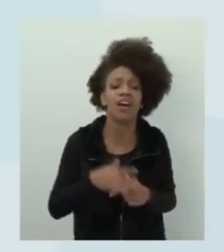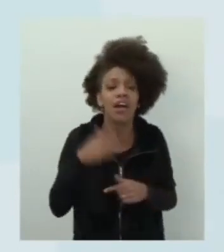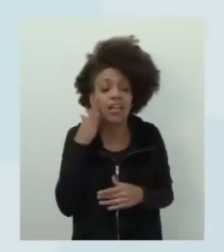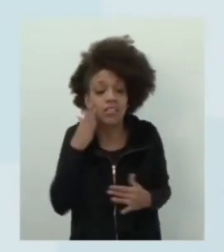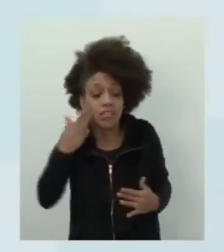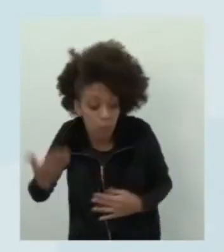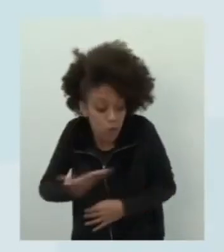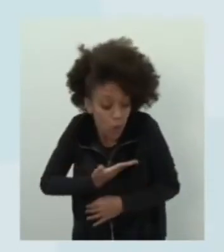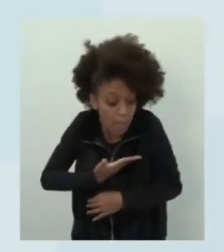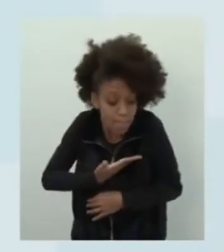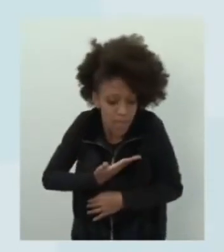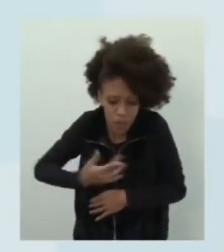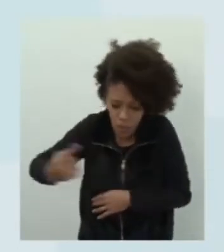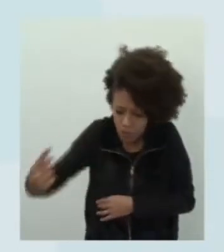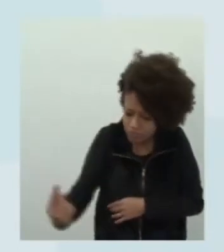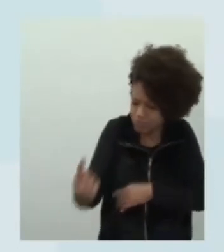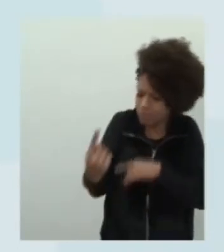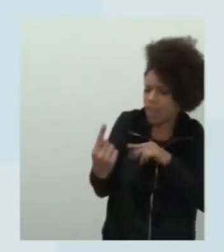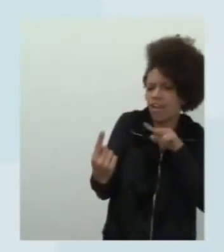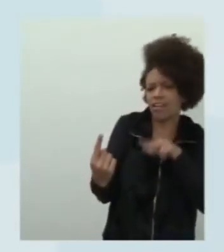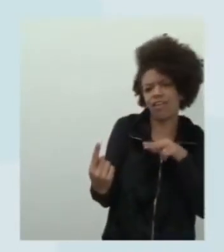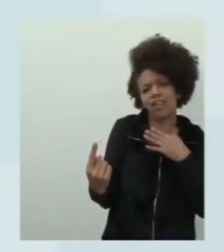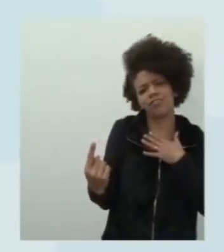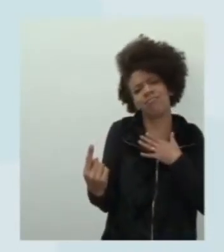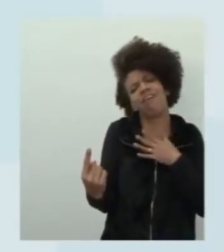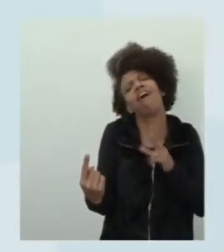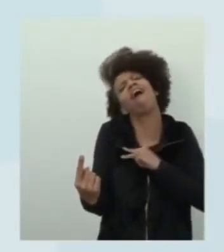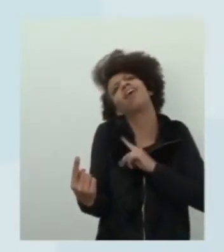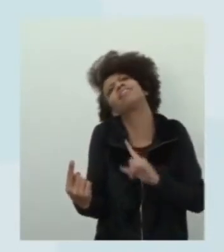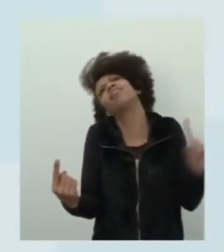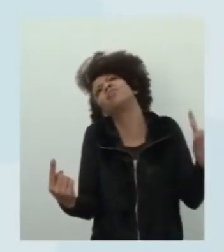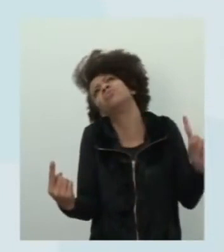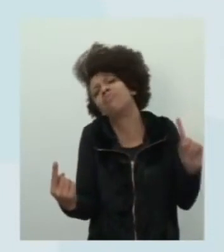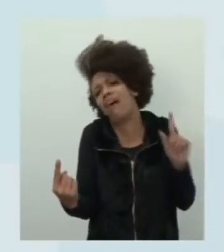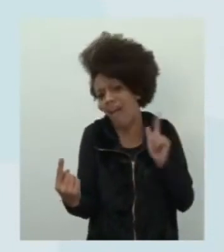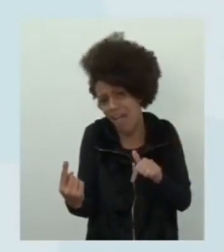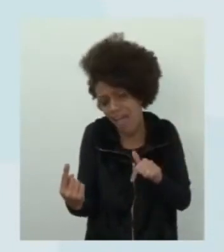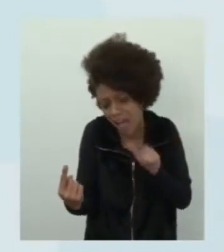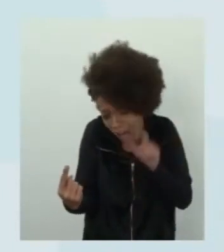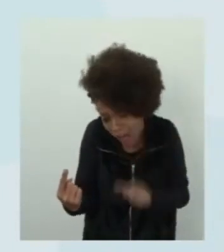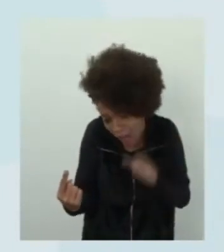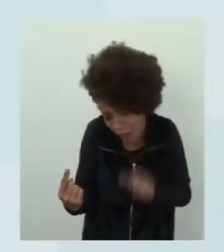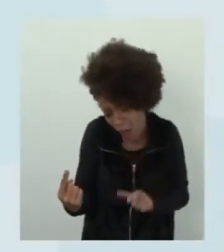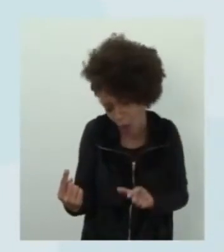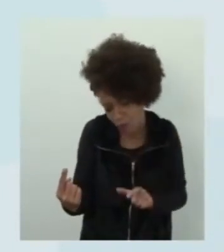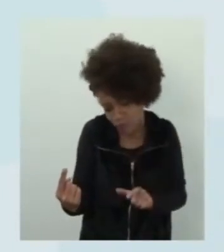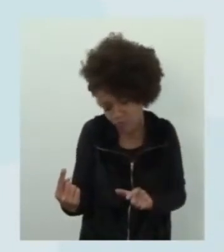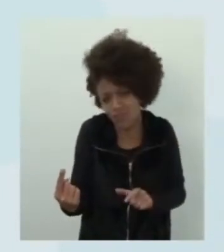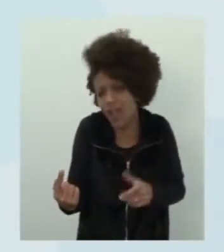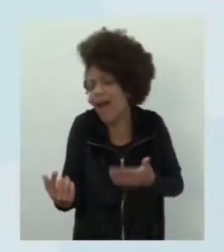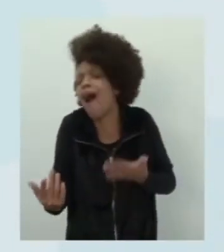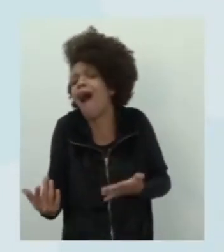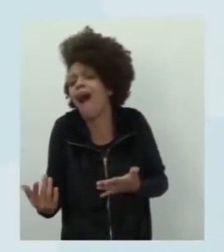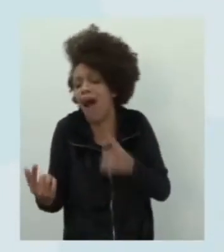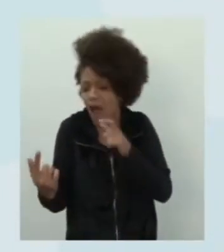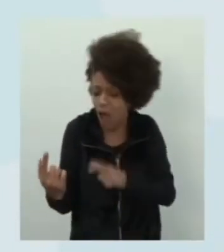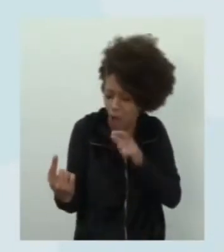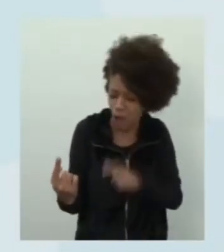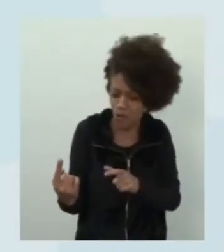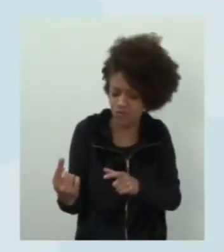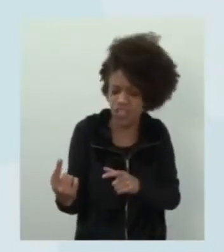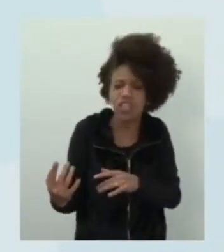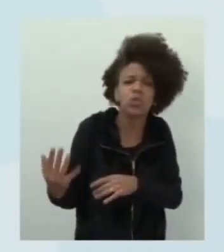meu amigo, aquele que mentiu que me pôs comigo, ai Deus, eu é? Saberes novas do meu amado, aquele que mentiu do que me